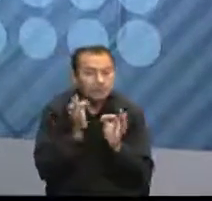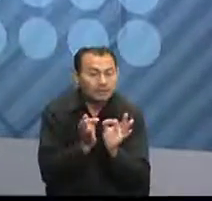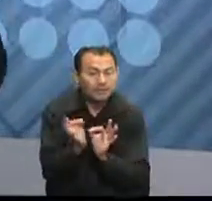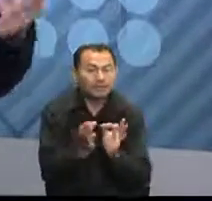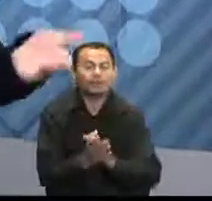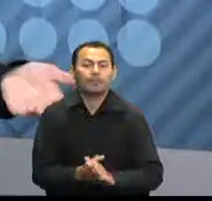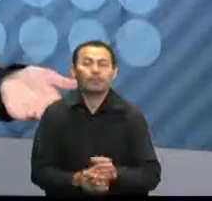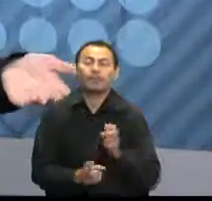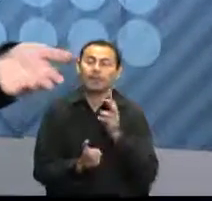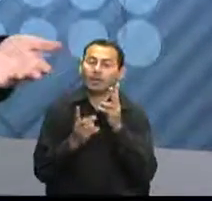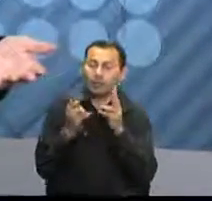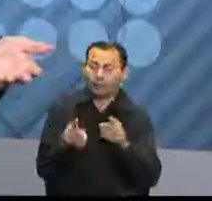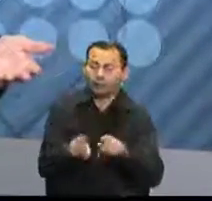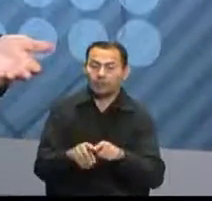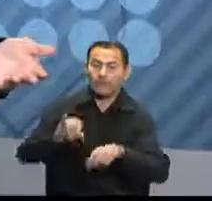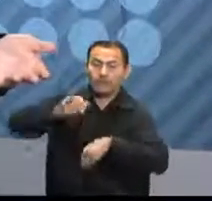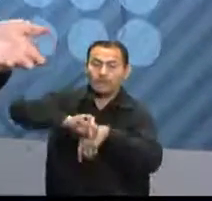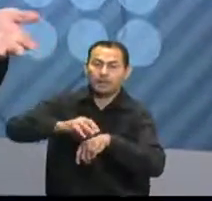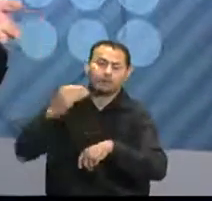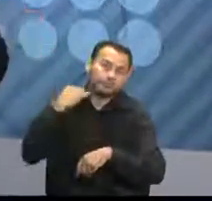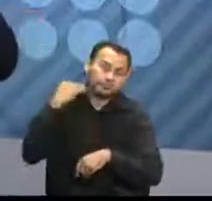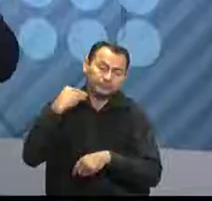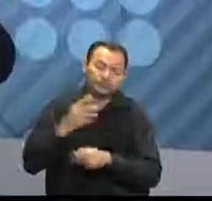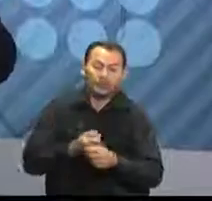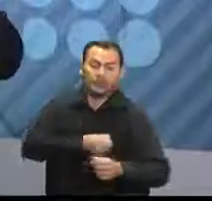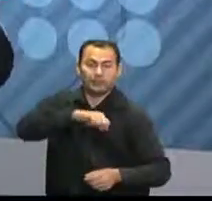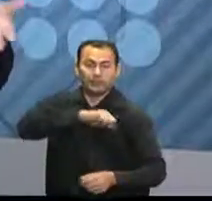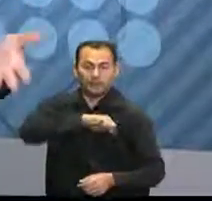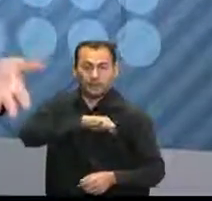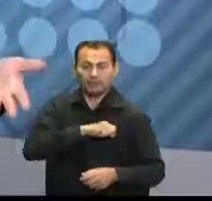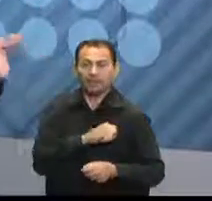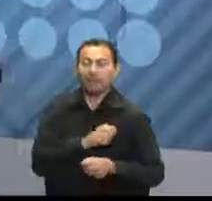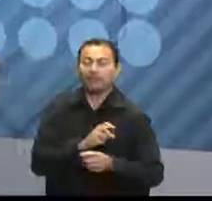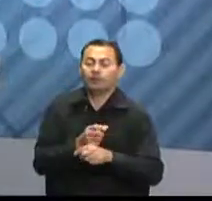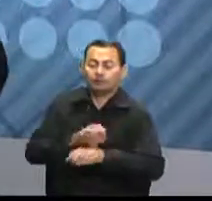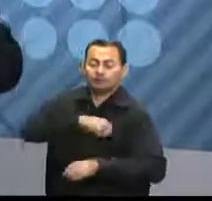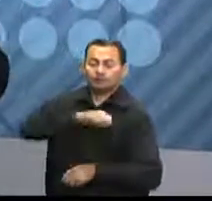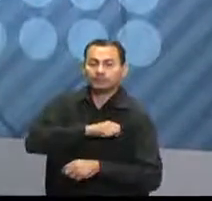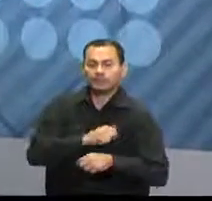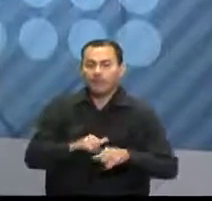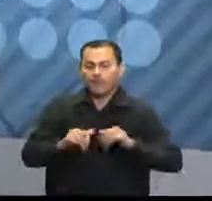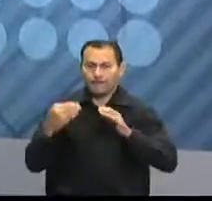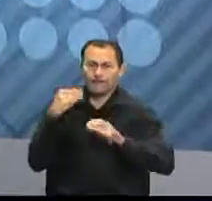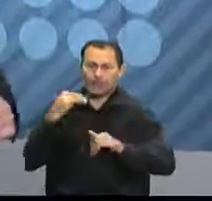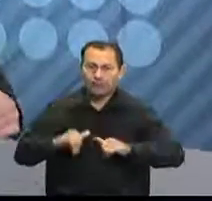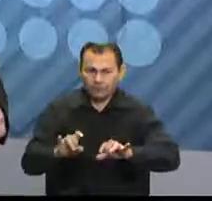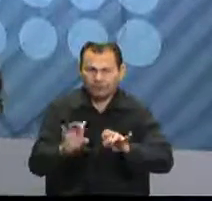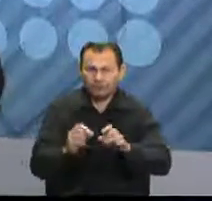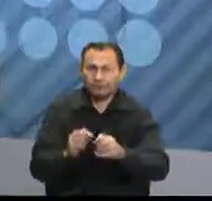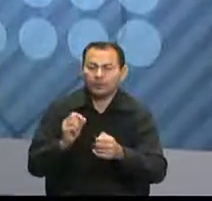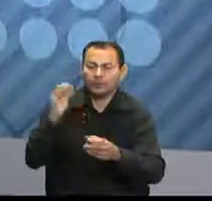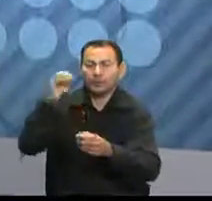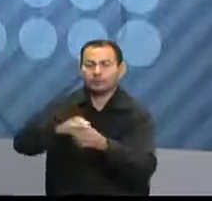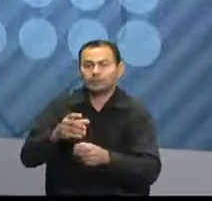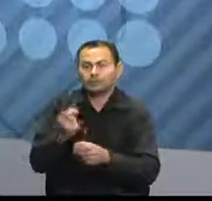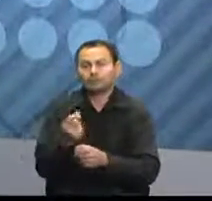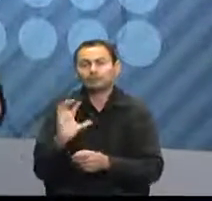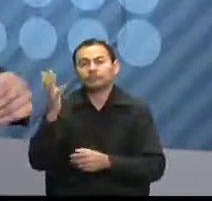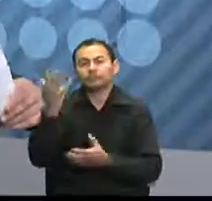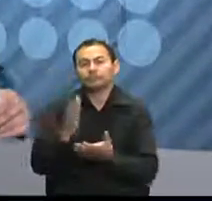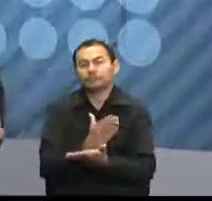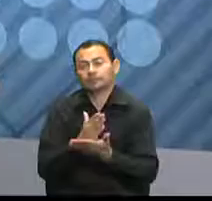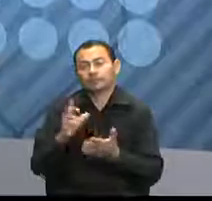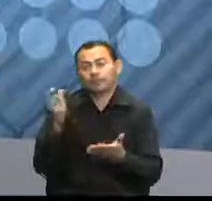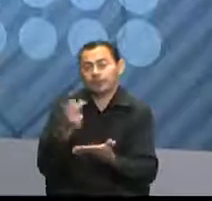assim como no banco central e vai fiscalizar os bancos comerciais por um acaso se fazer um investimento acontecer